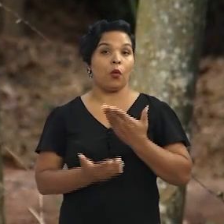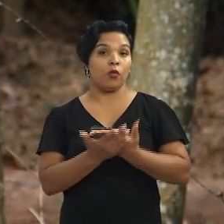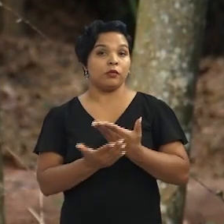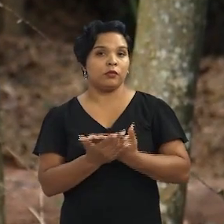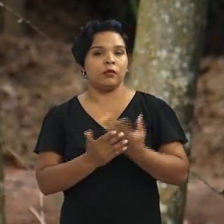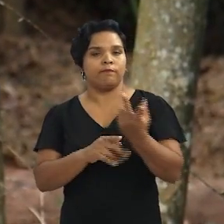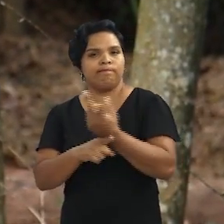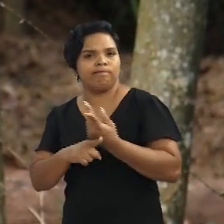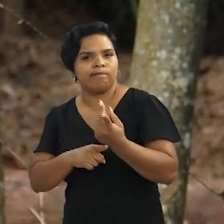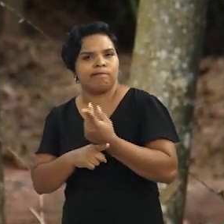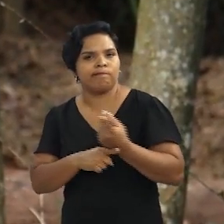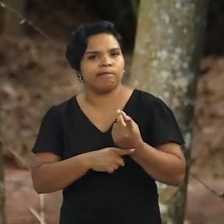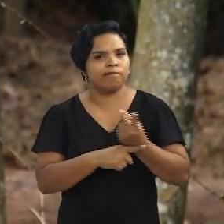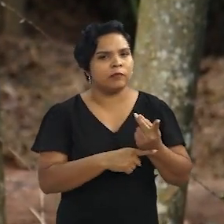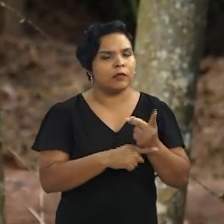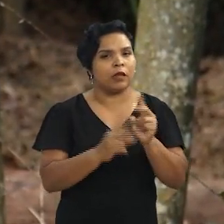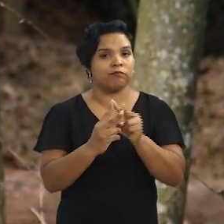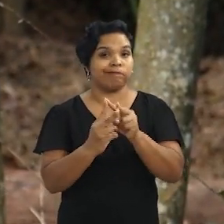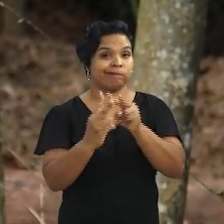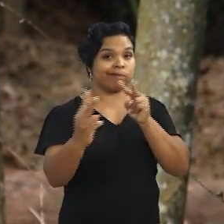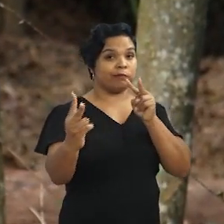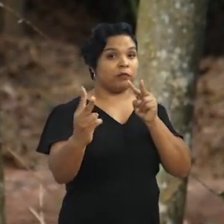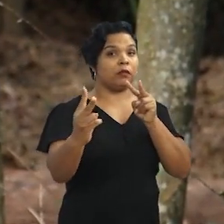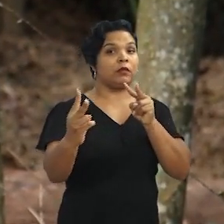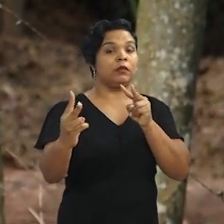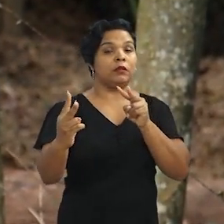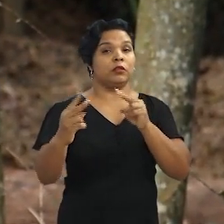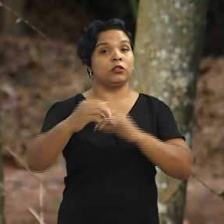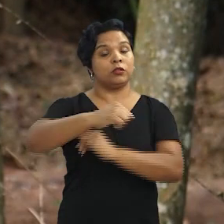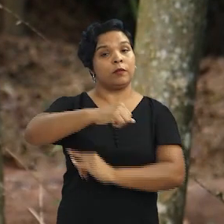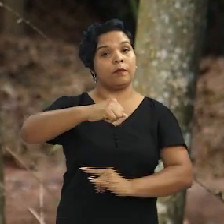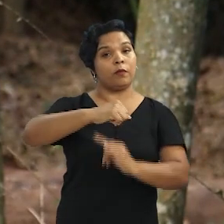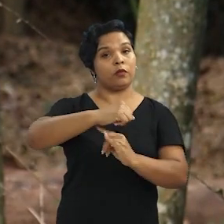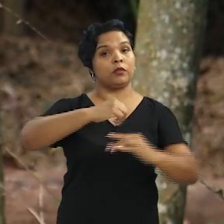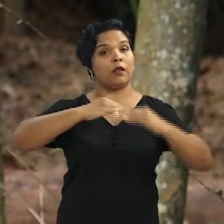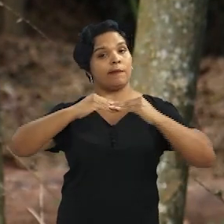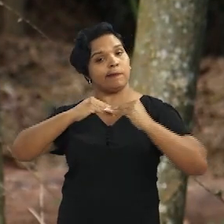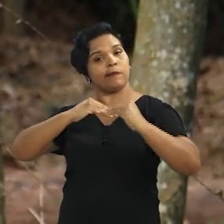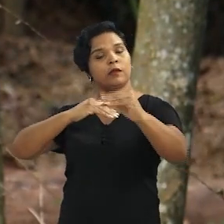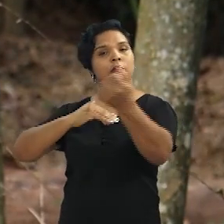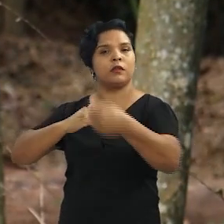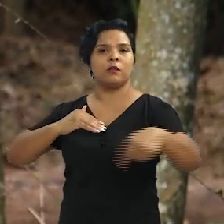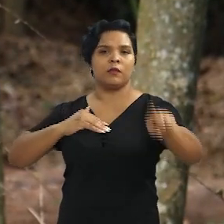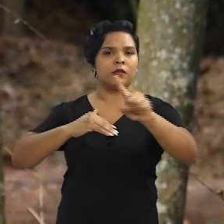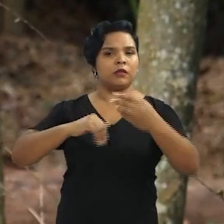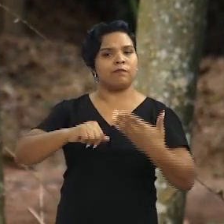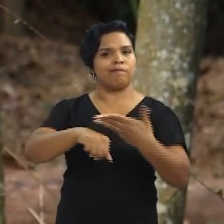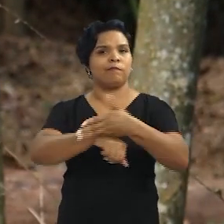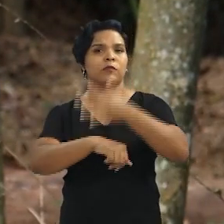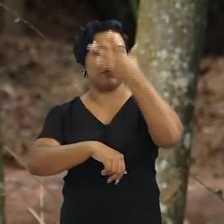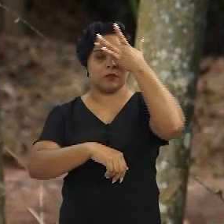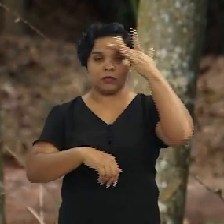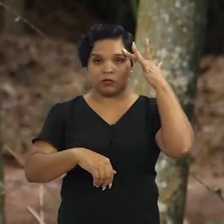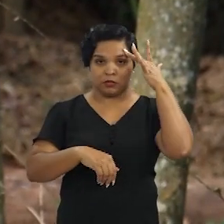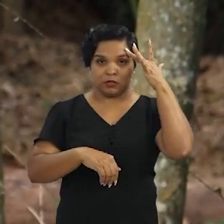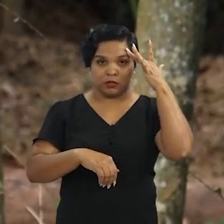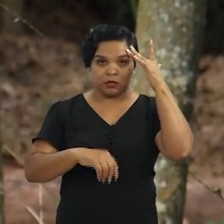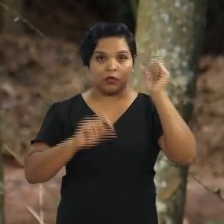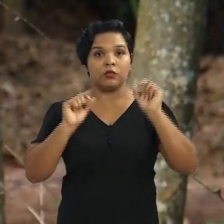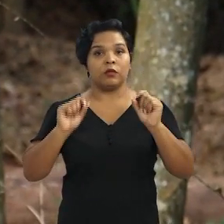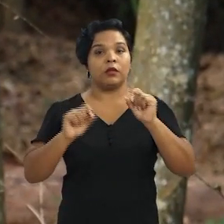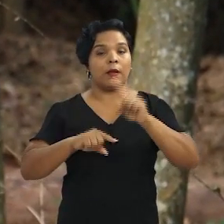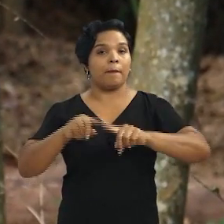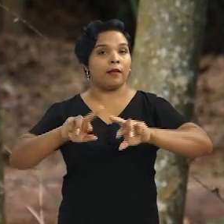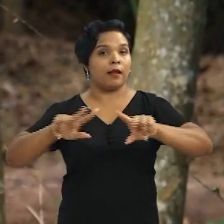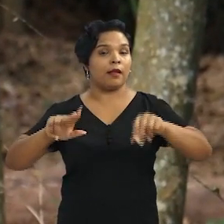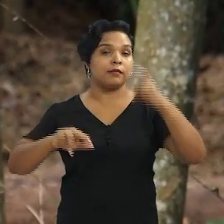Um estudo que busca monitorar de forma remota as condições de pontes e viadutos sem necessidade de envio de técnicos, e isso